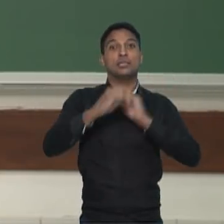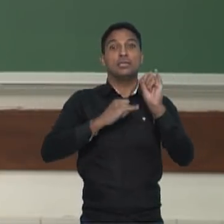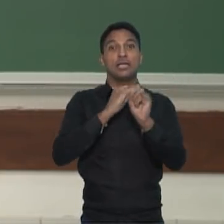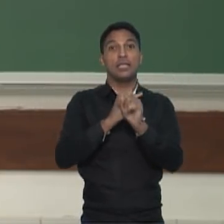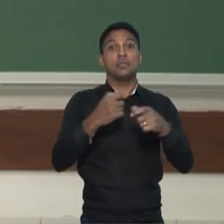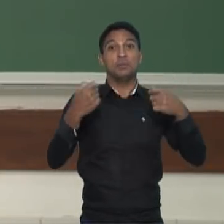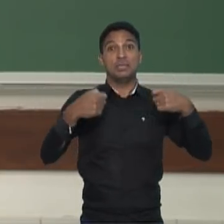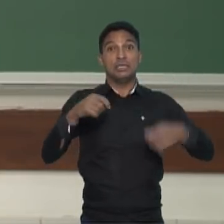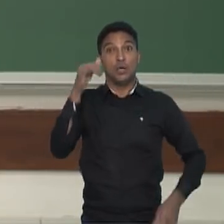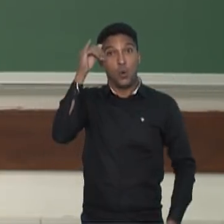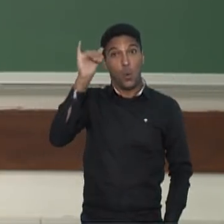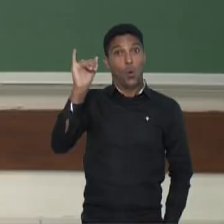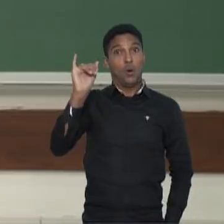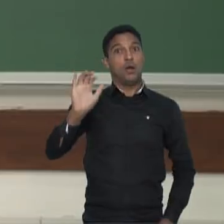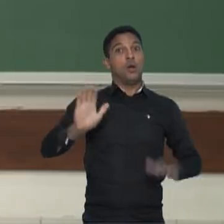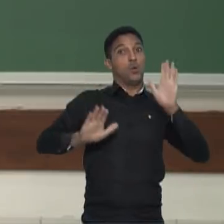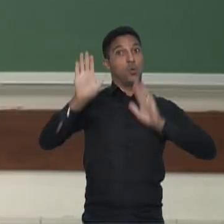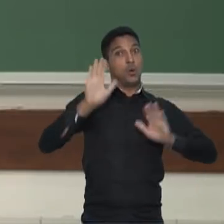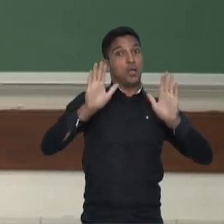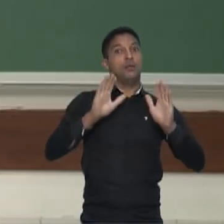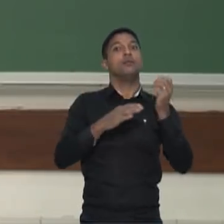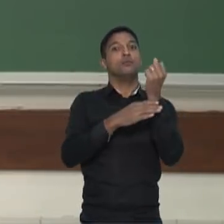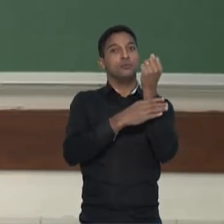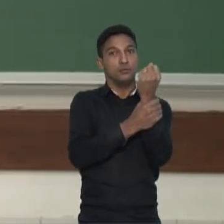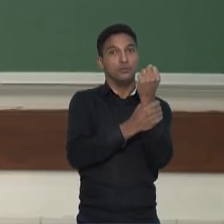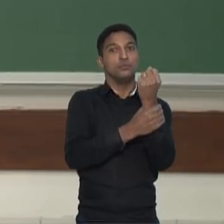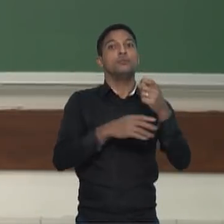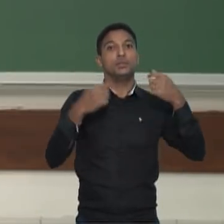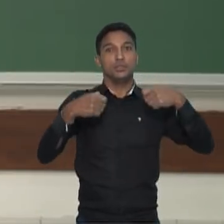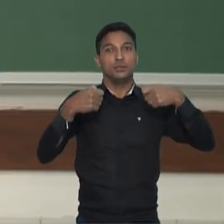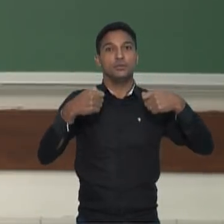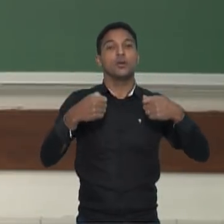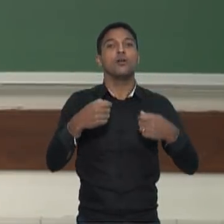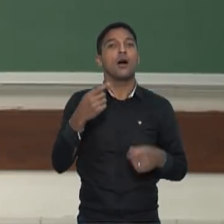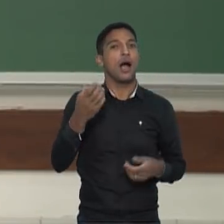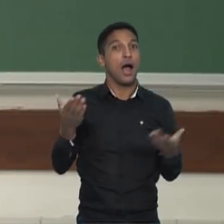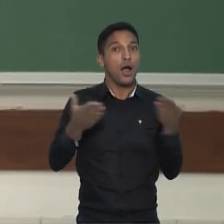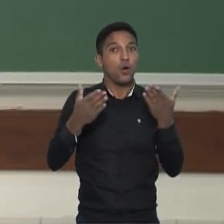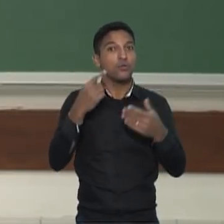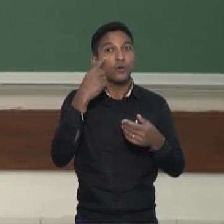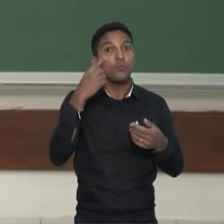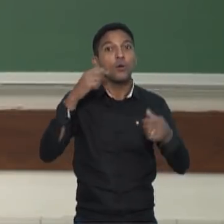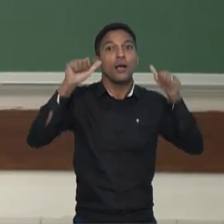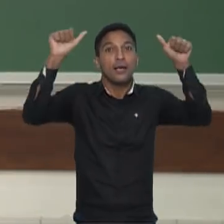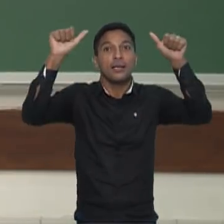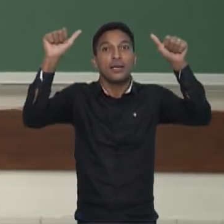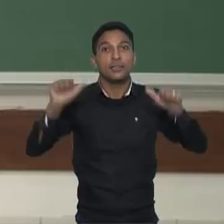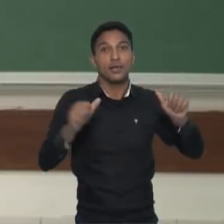São várias medidas que são tomadas. Nós vamos analisar um cartaz que trata desse assunto.